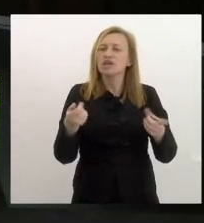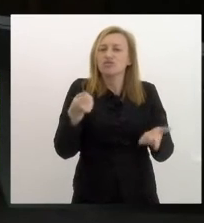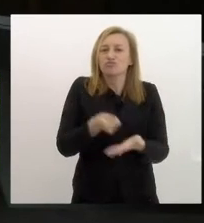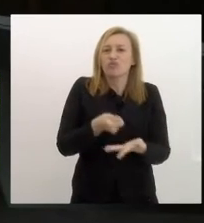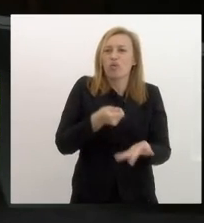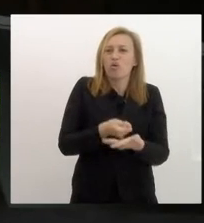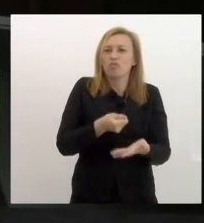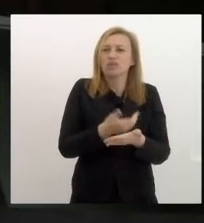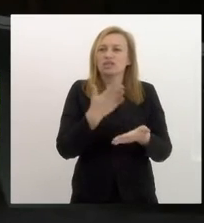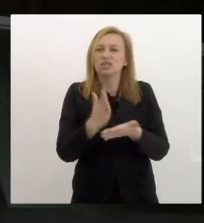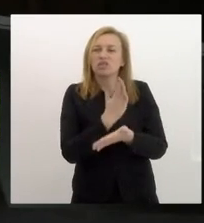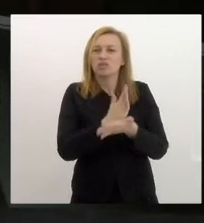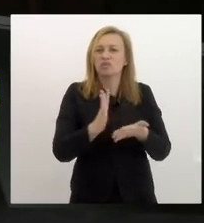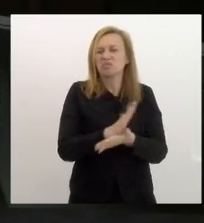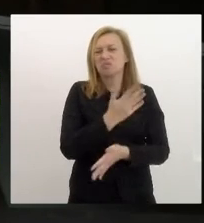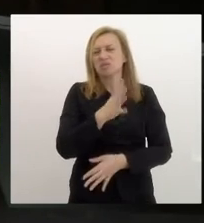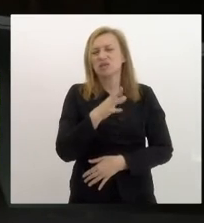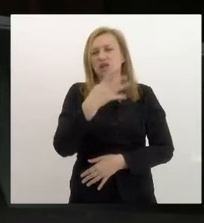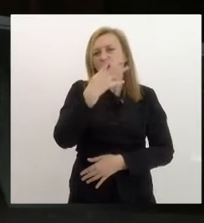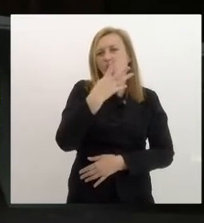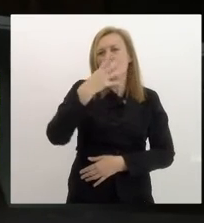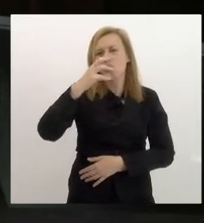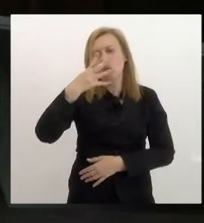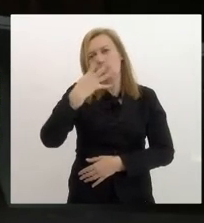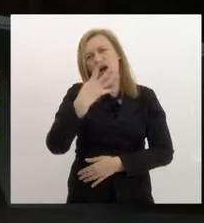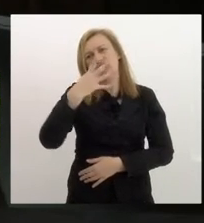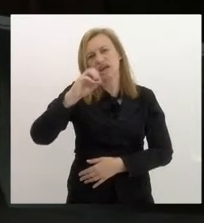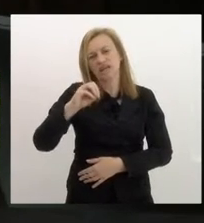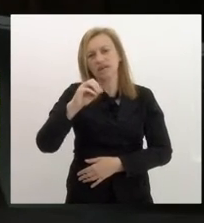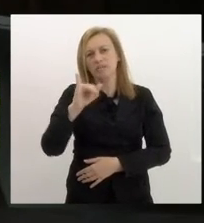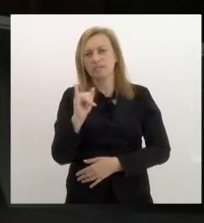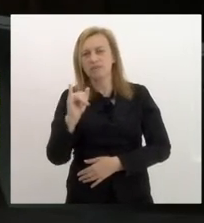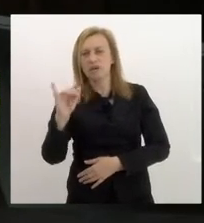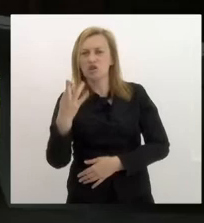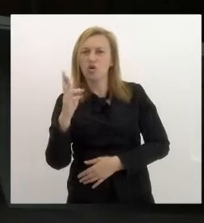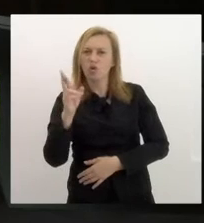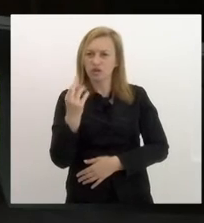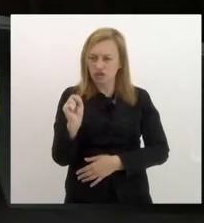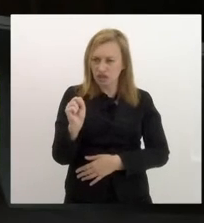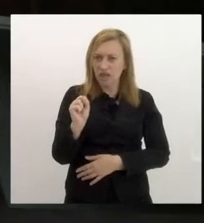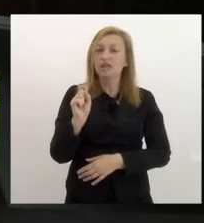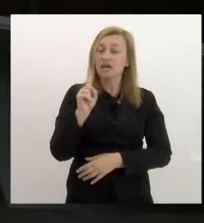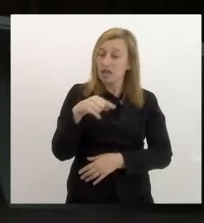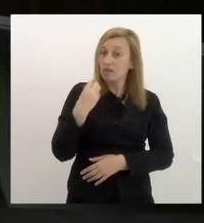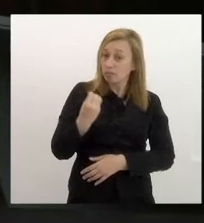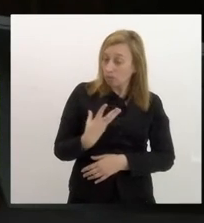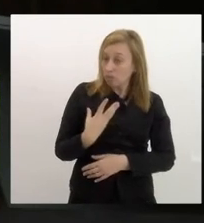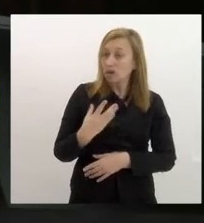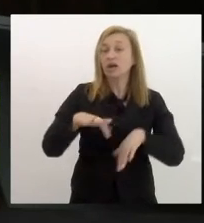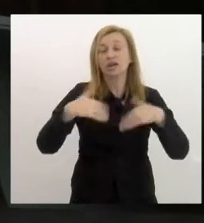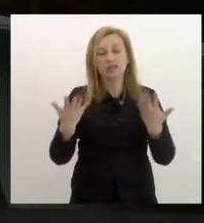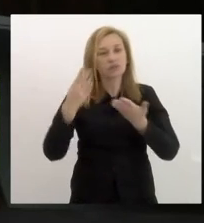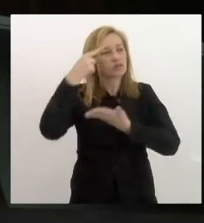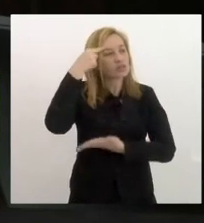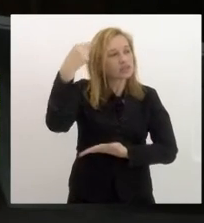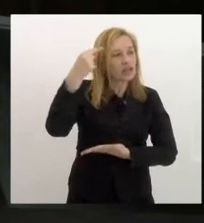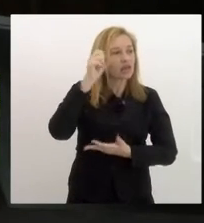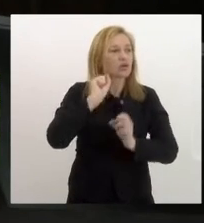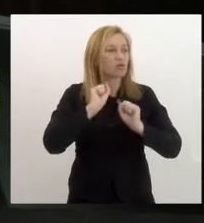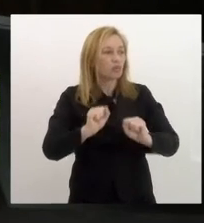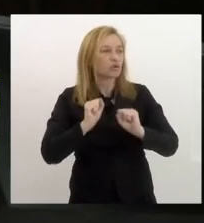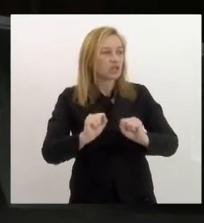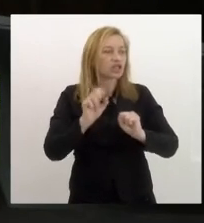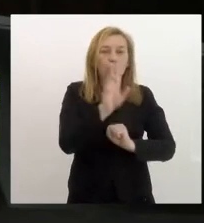cobrança é algo em torno de 40 bilhões de reais que é bastante significativo Então a nossa ideia que nós